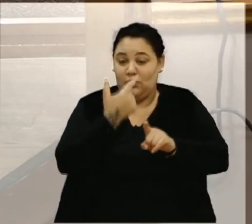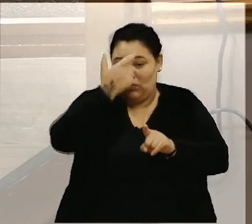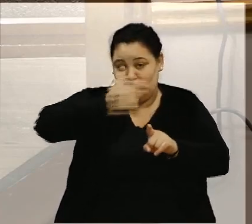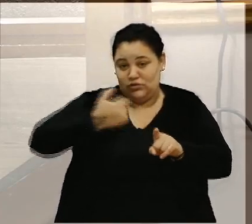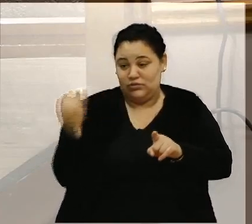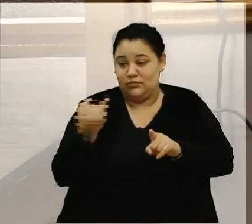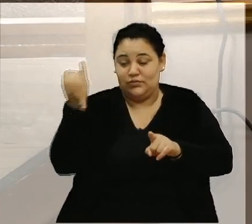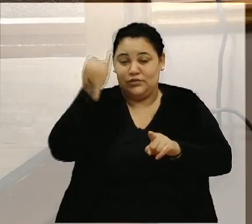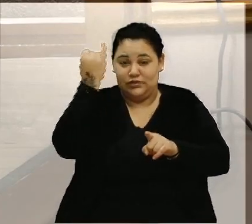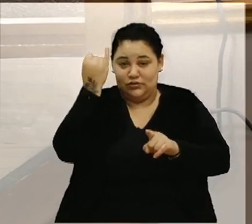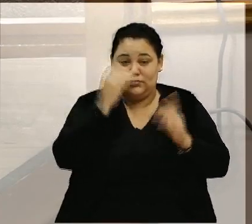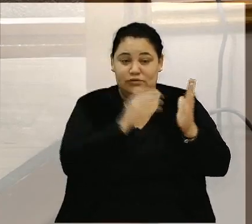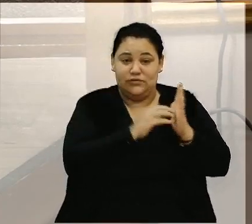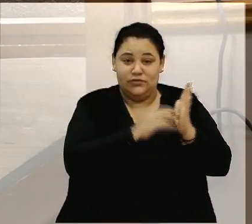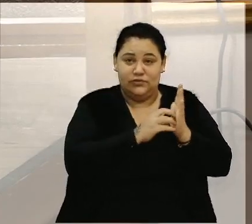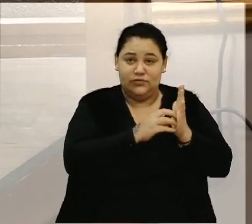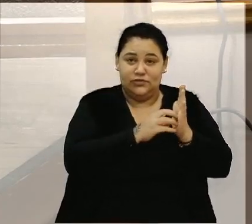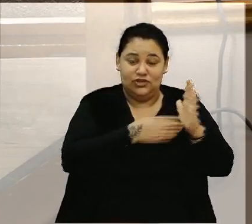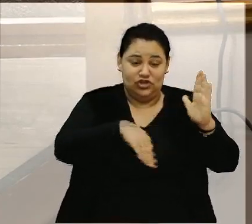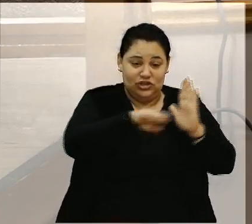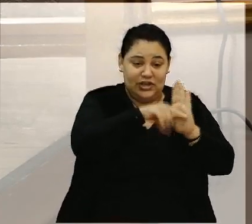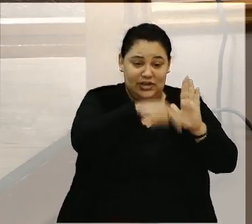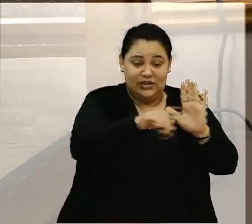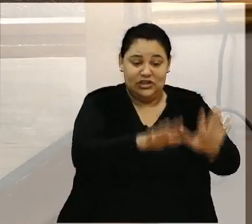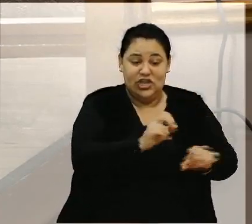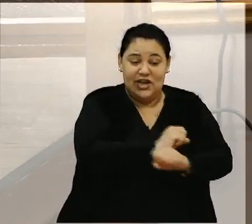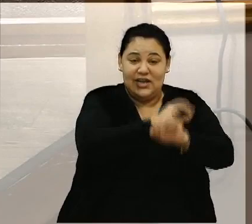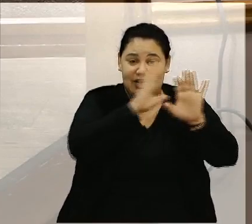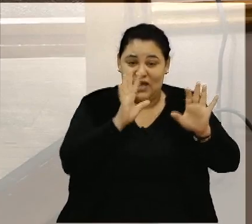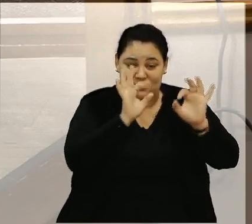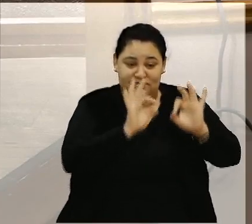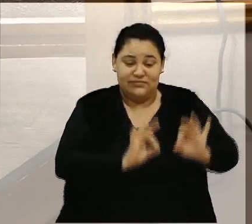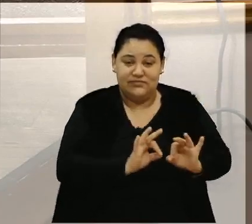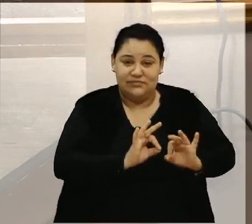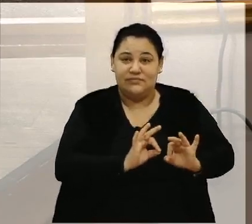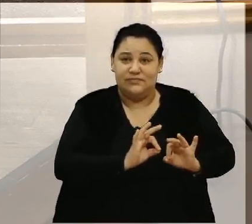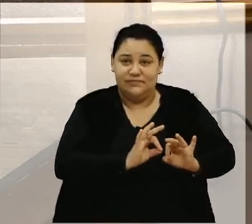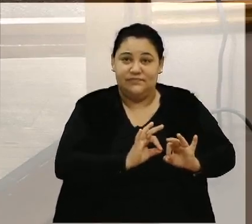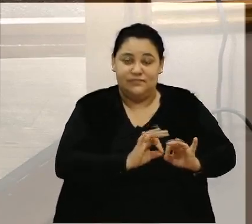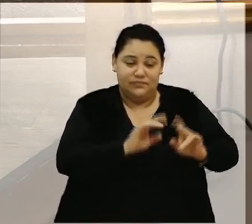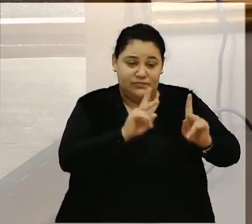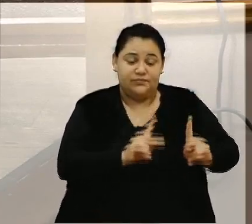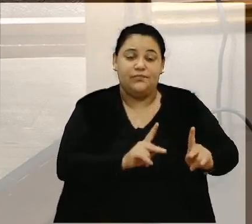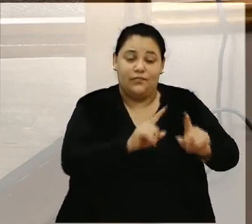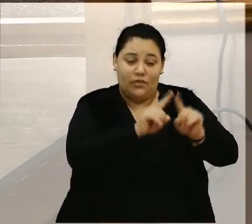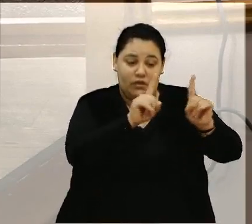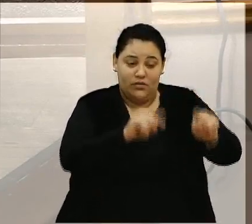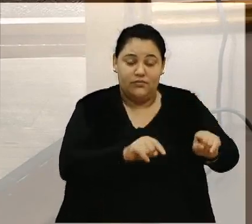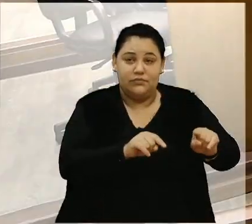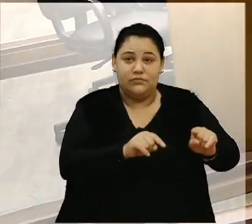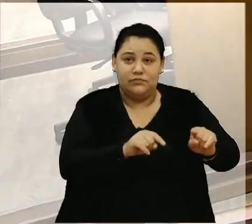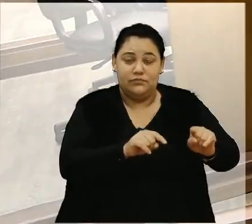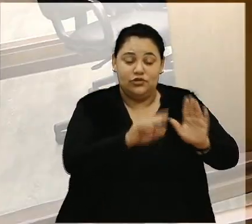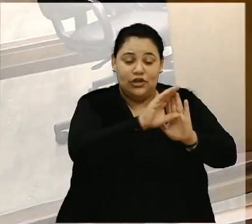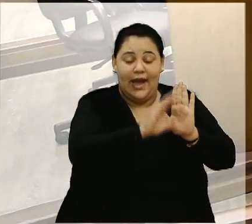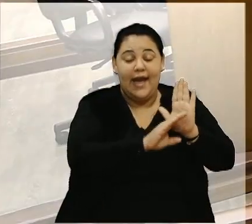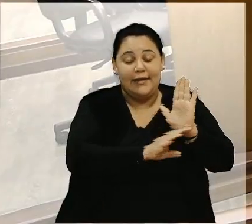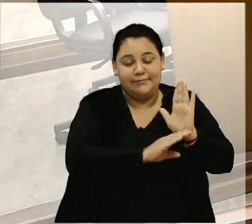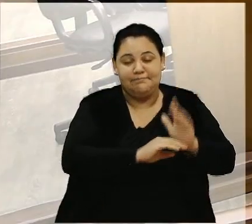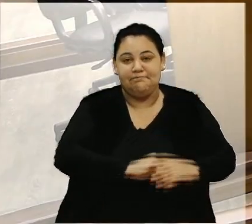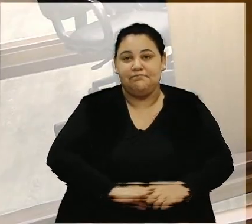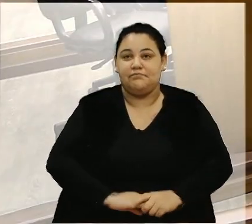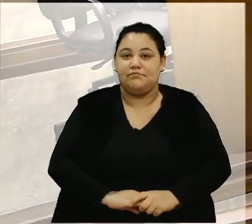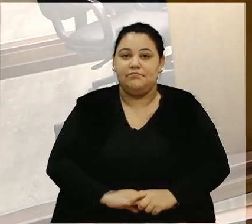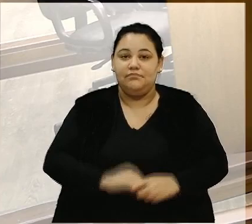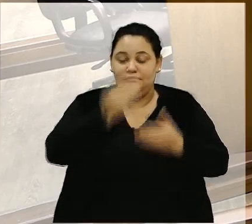fala do servidor de vir aqui e esclarecer o que de fato aconteceu. Eles que são servidores públicos de carreira. Obrigado,